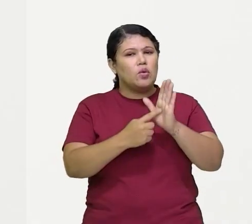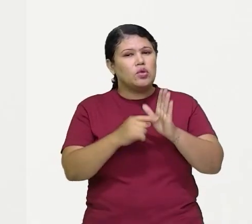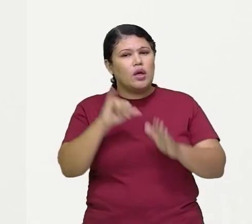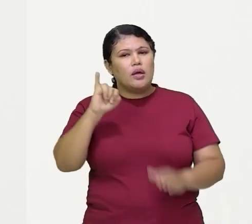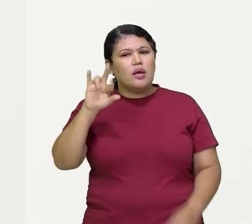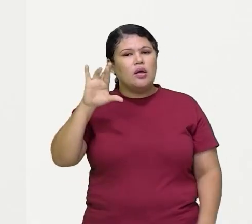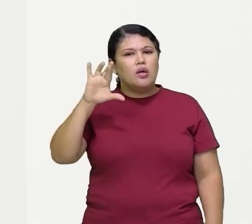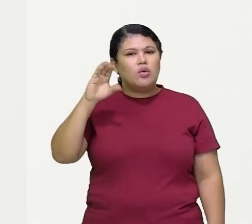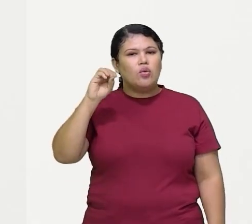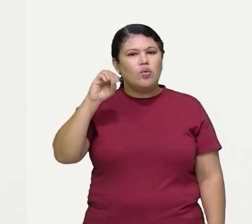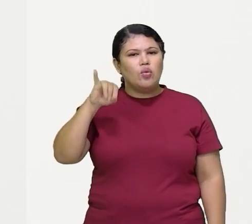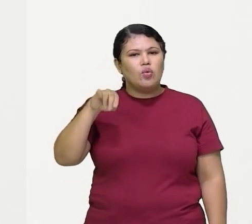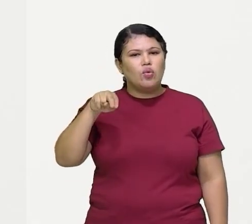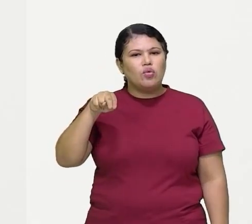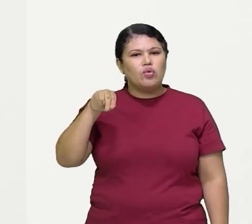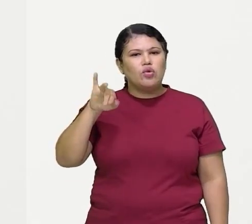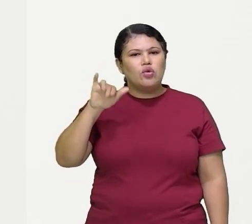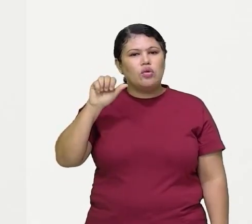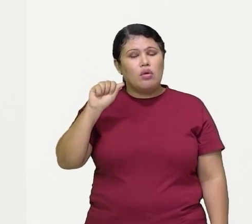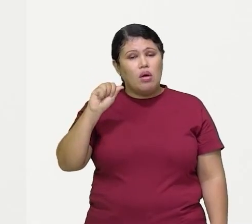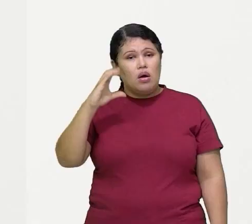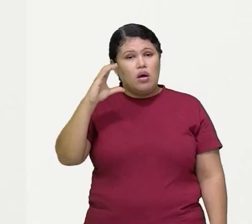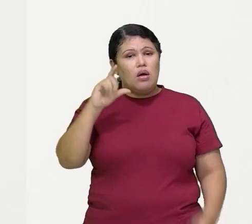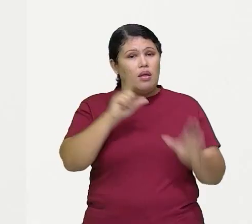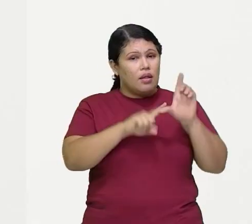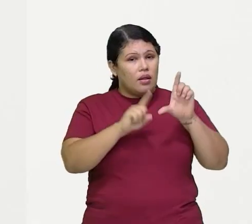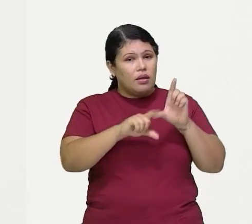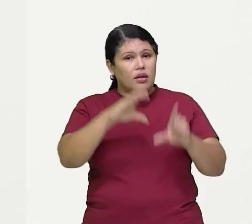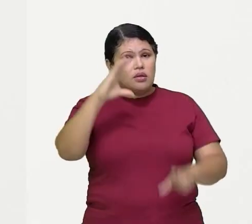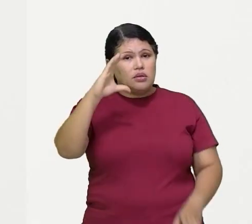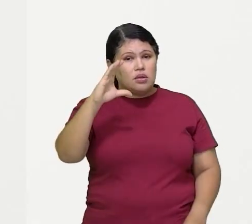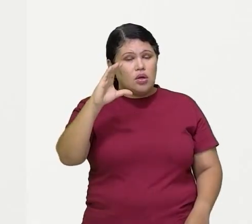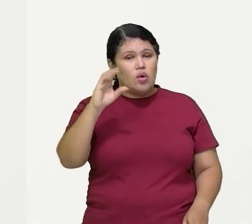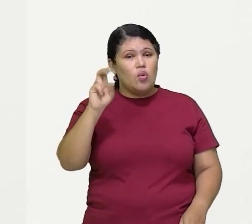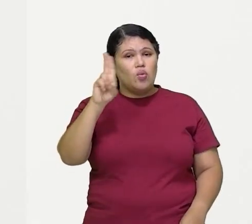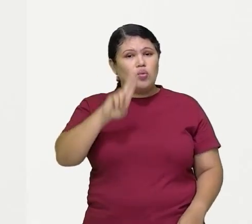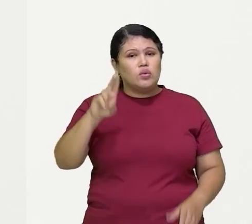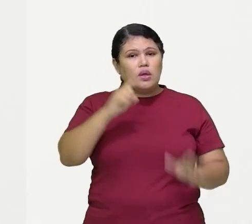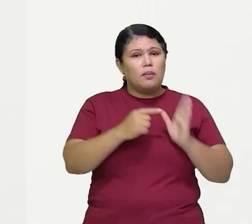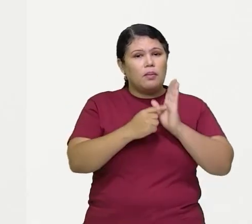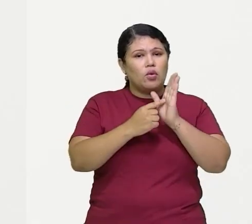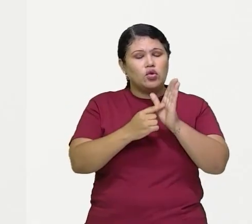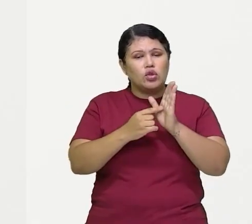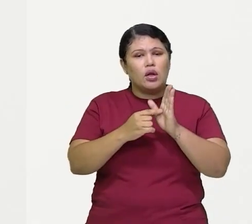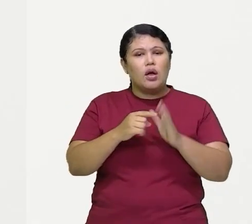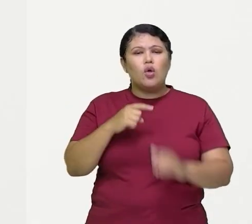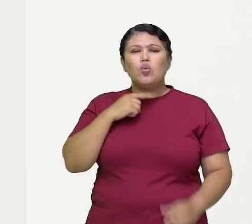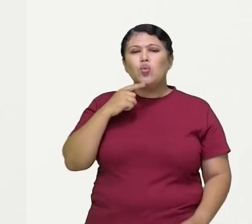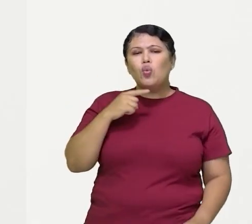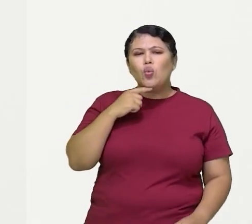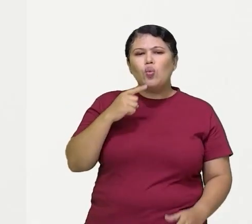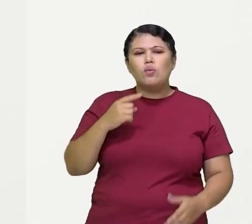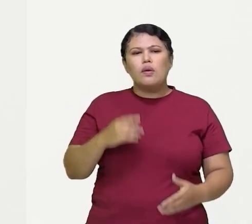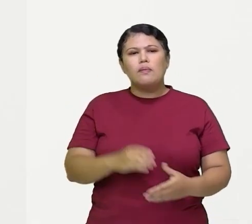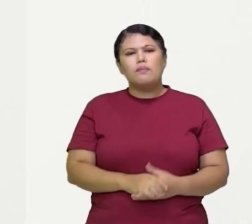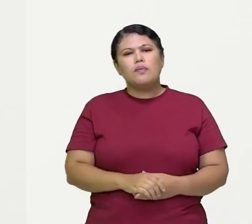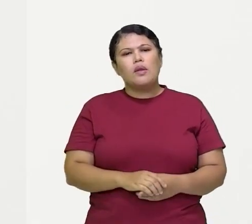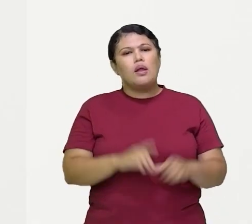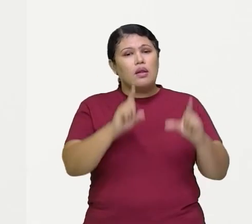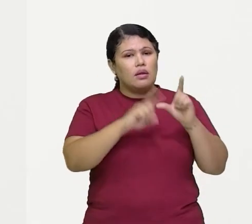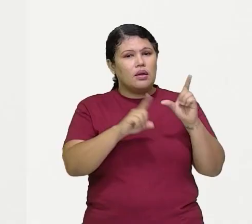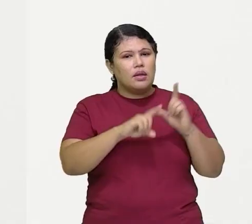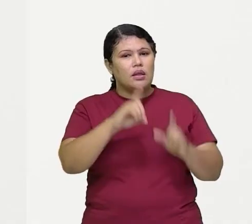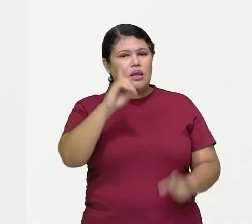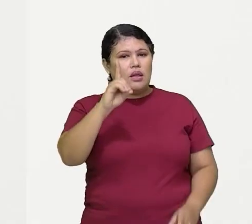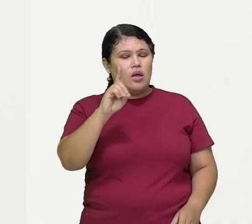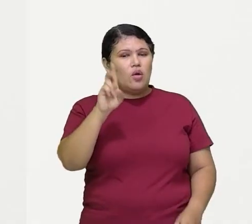ironia? Letra C, foi usada para indicar uma ironia e uma dúvida? E letra D,